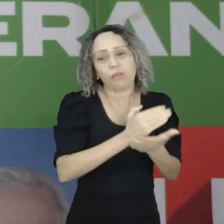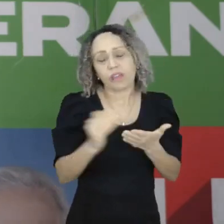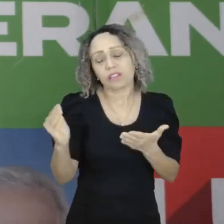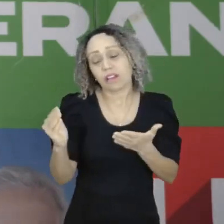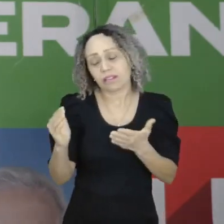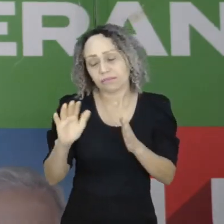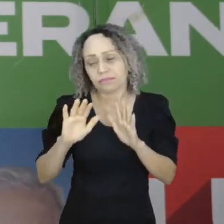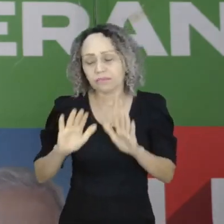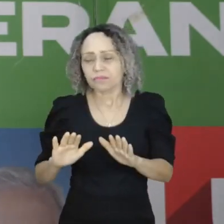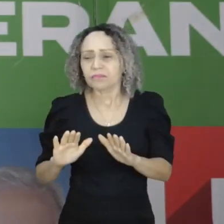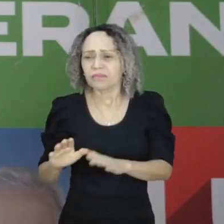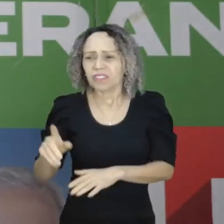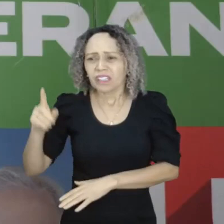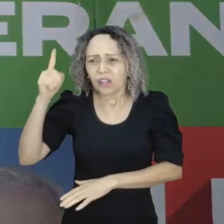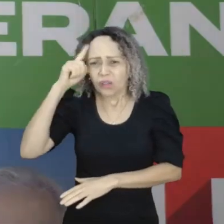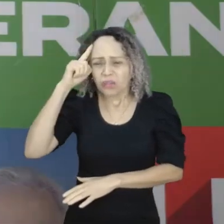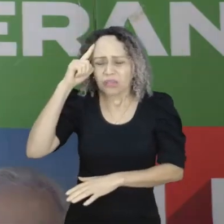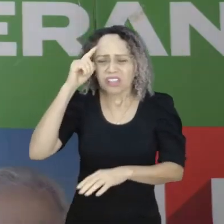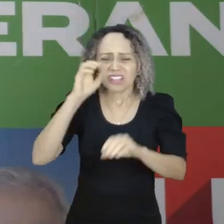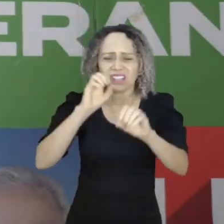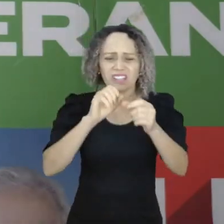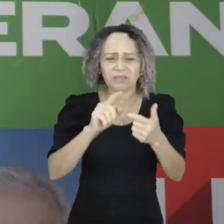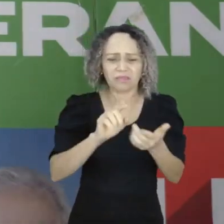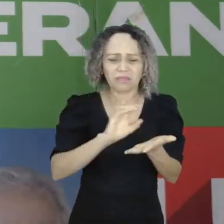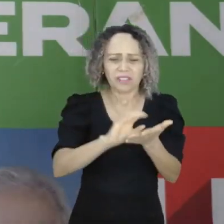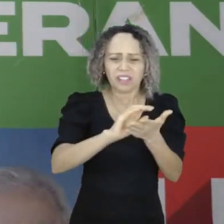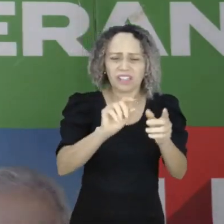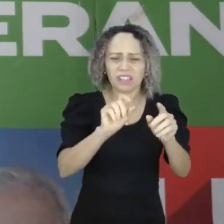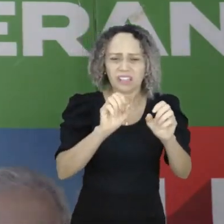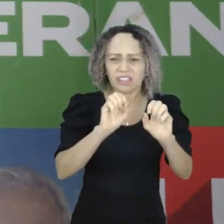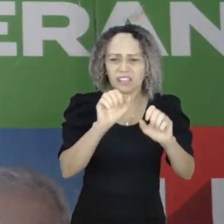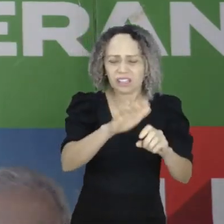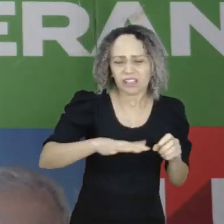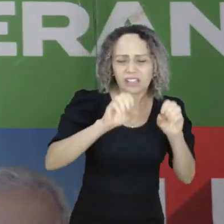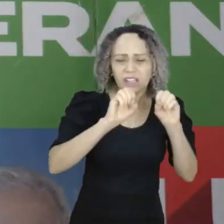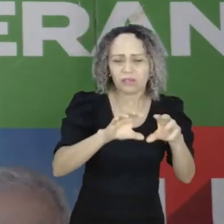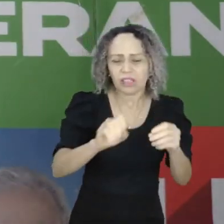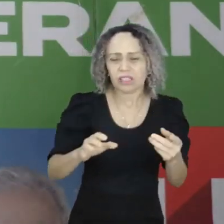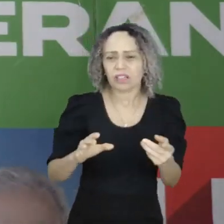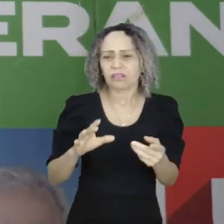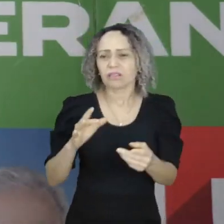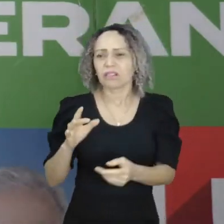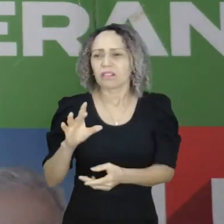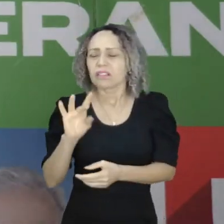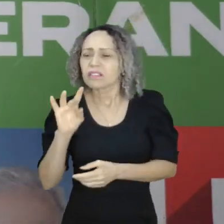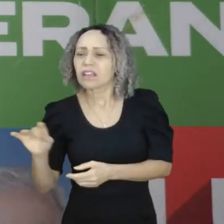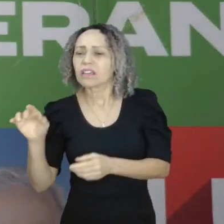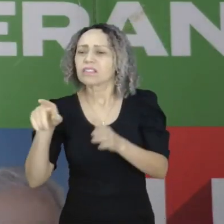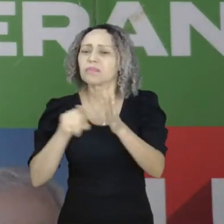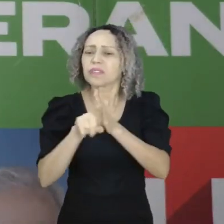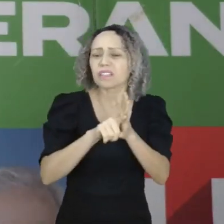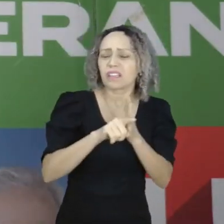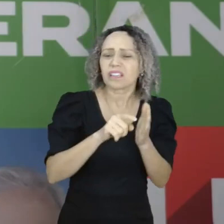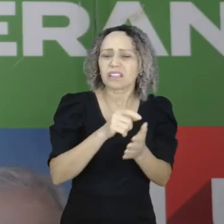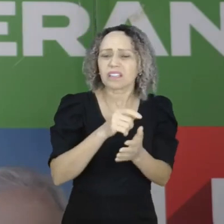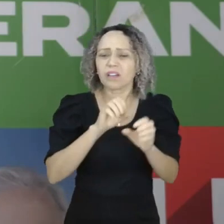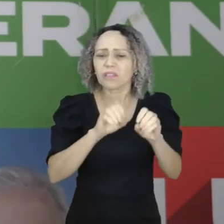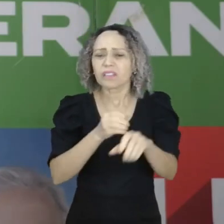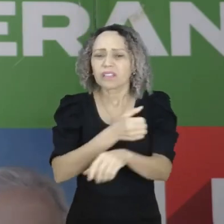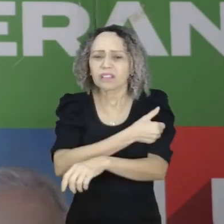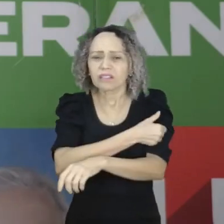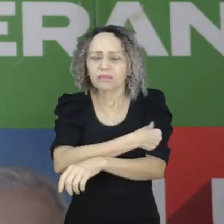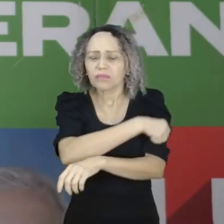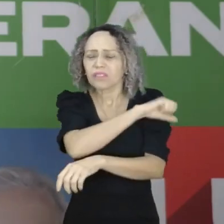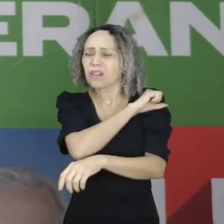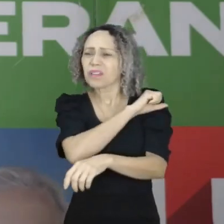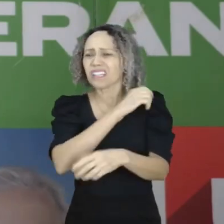tira um pouco de dinheiro da ciência e da pesquisa, todo dia tira um pouco de dinheiro, sabe, do ensino fundamental, esse cidadão está